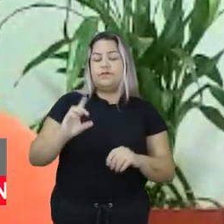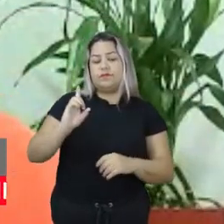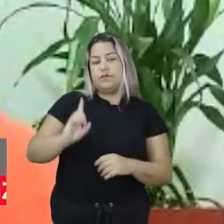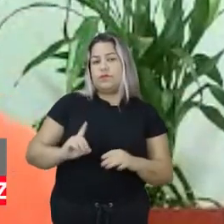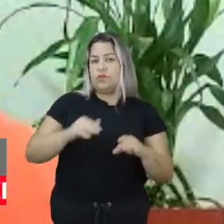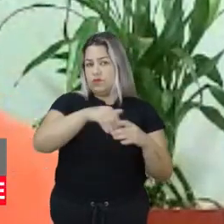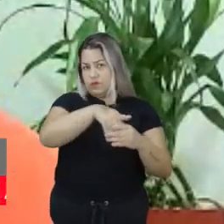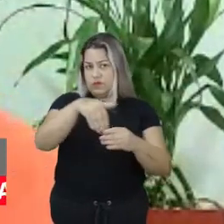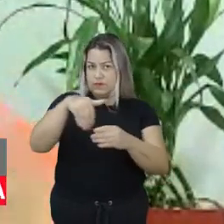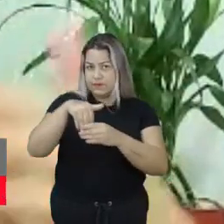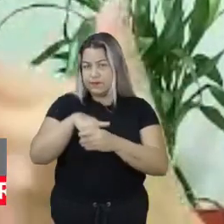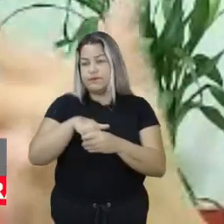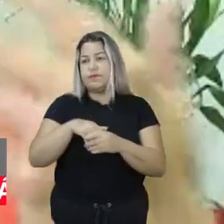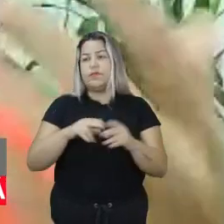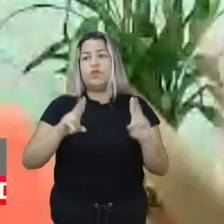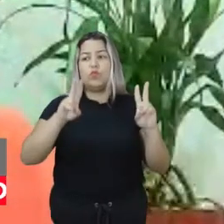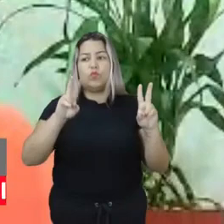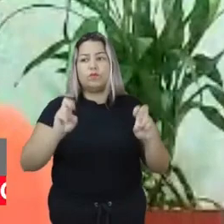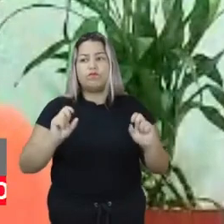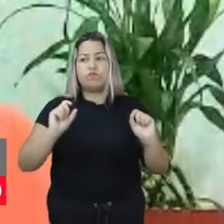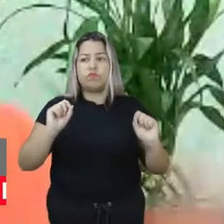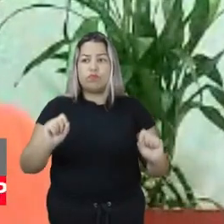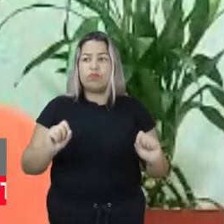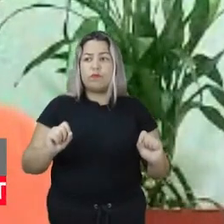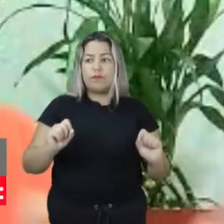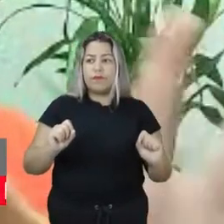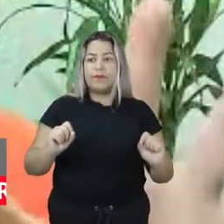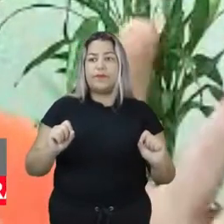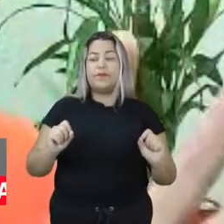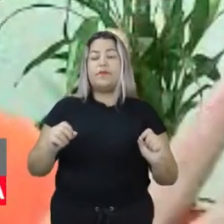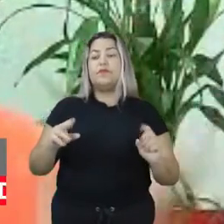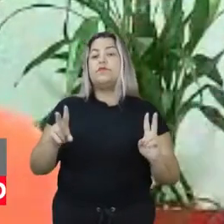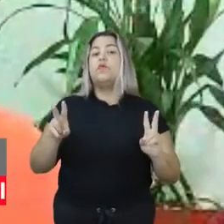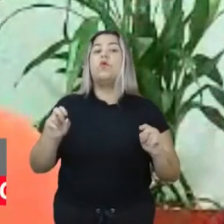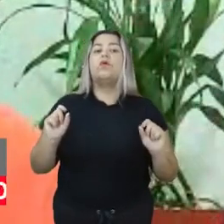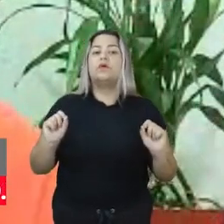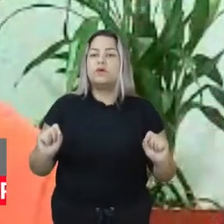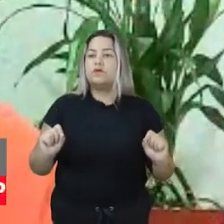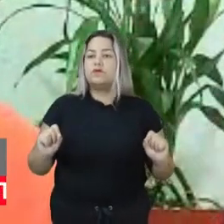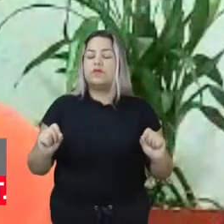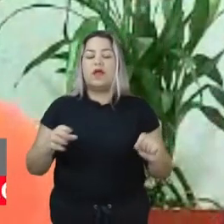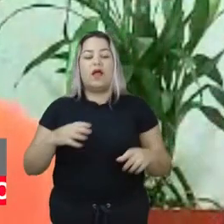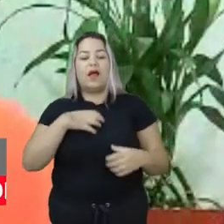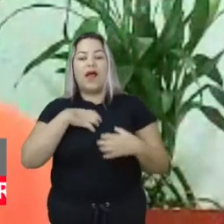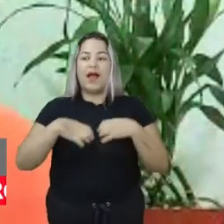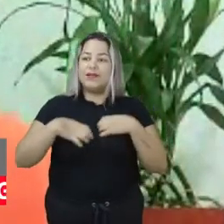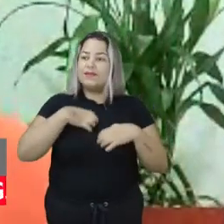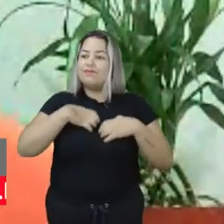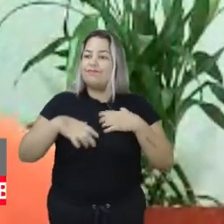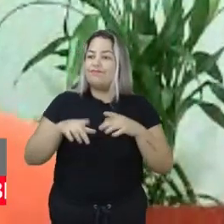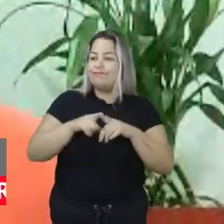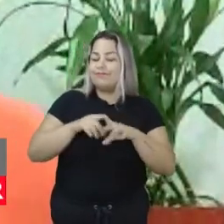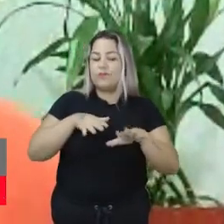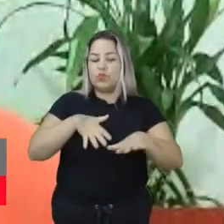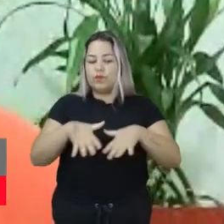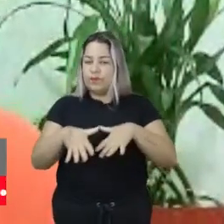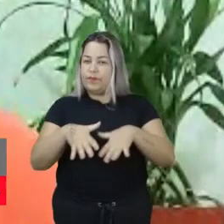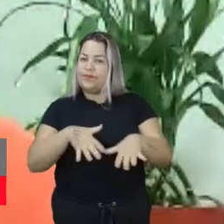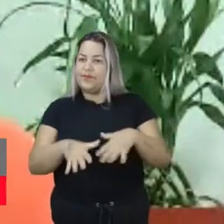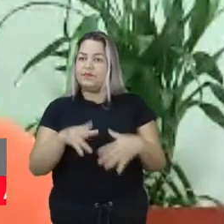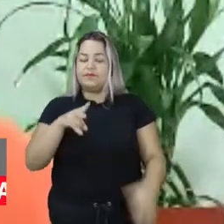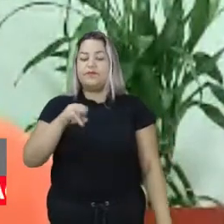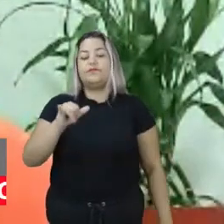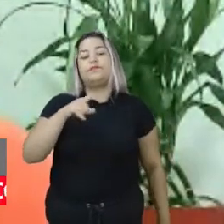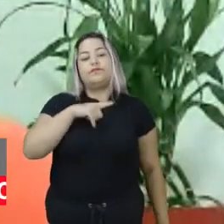processo eleitoral, sobre como é o modelo de prestação de contas e coisa do tipo. Então, assim, a gente está ansioso, estamos mobilizando, nós vamos ter